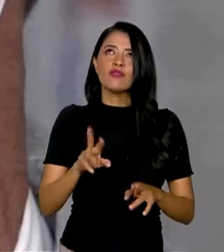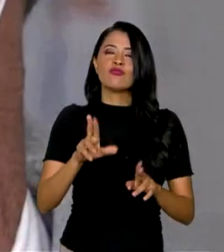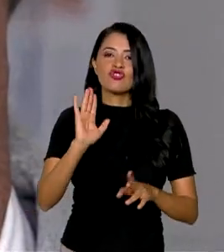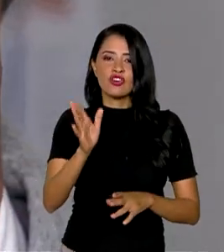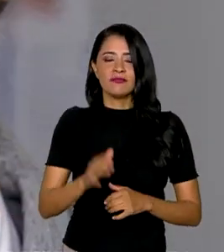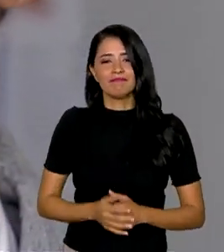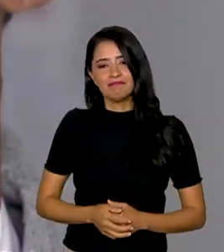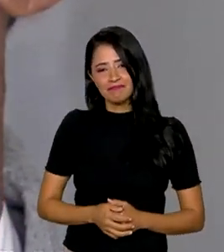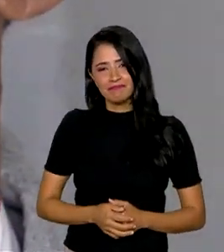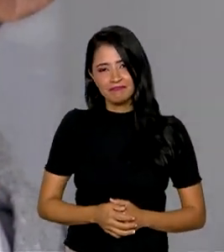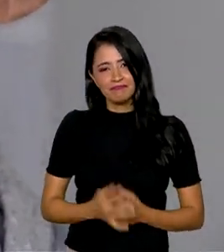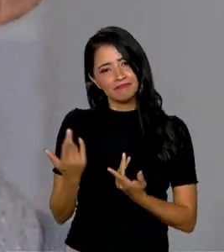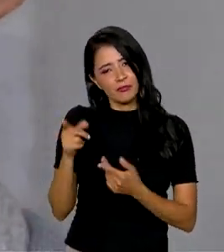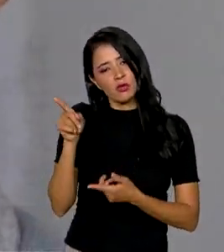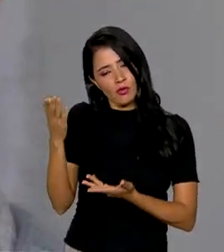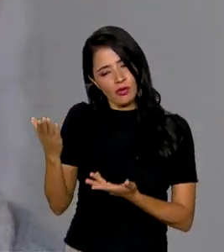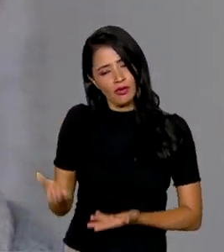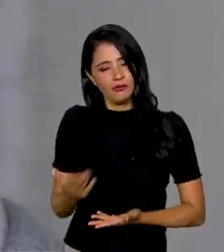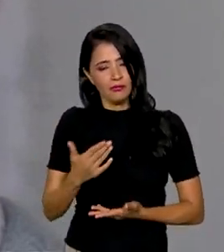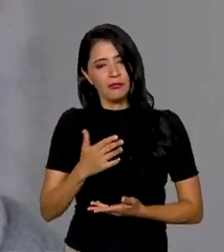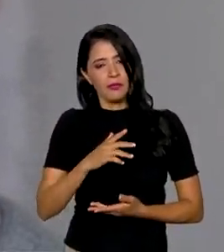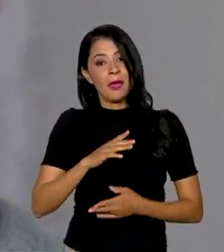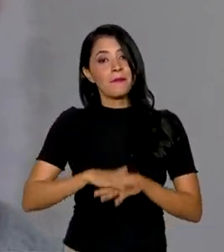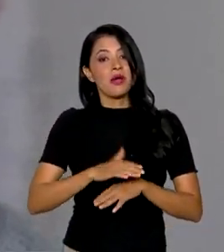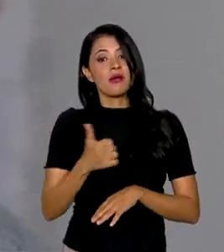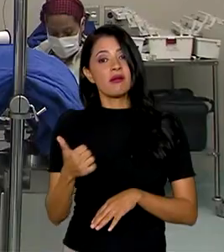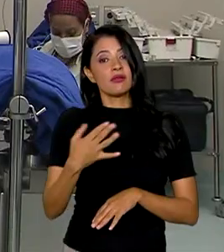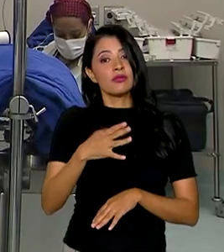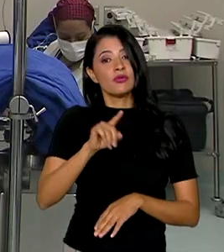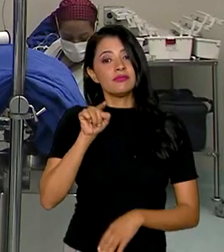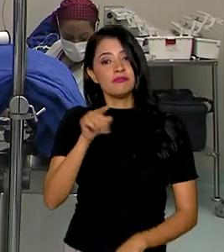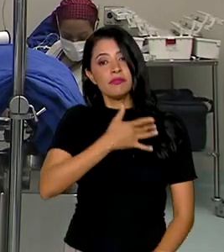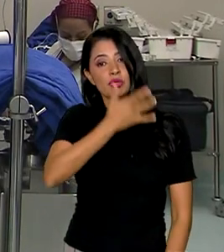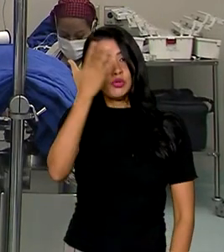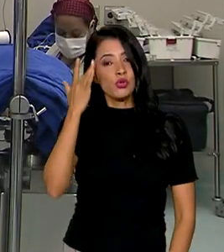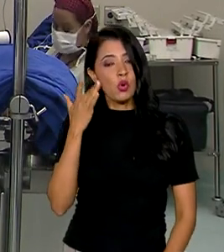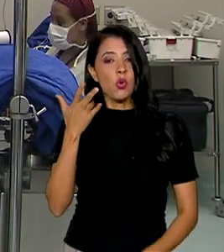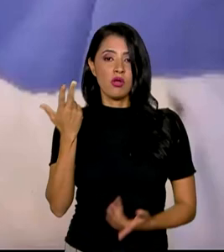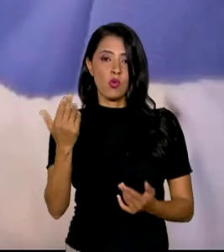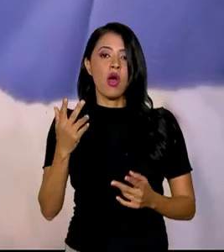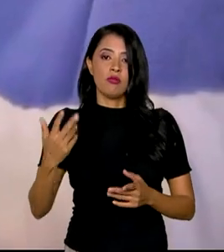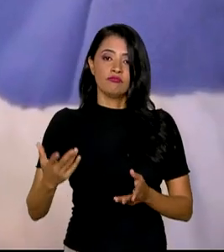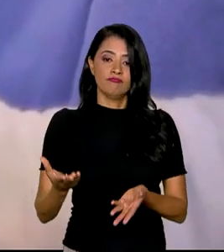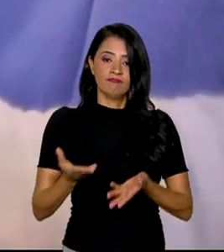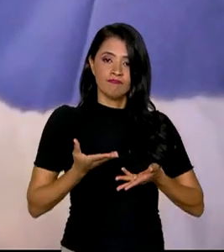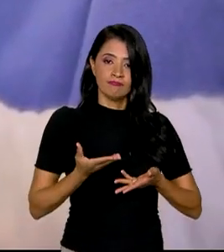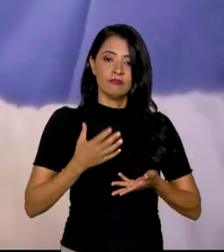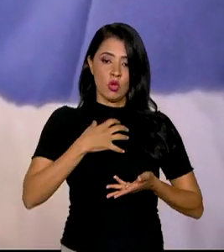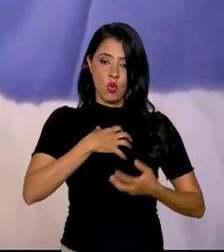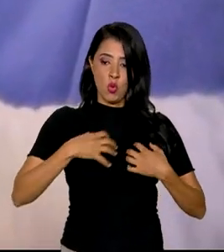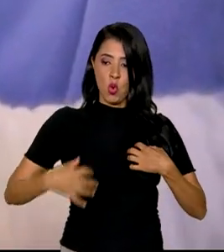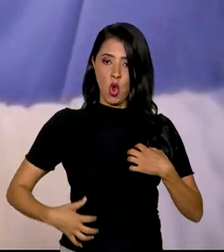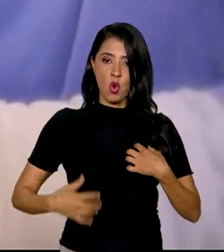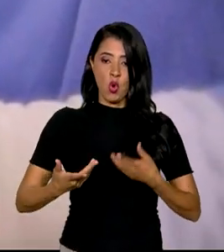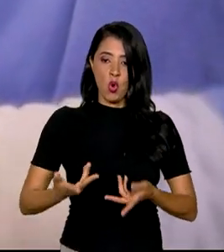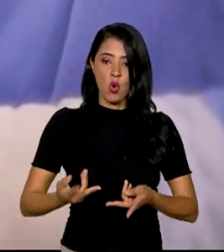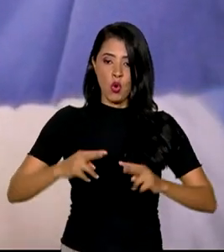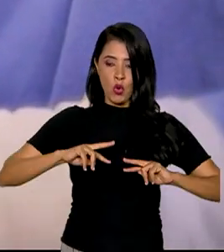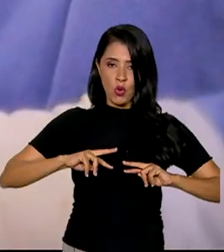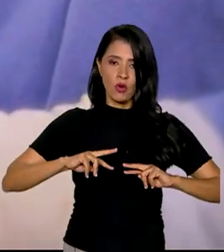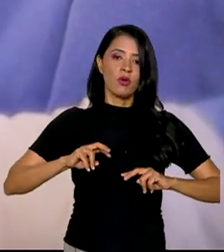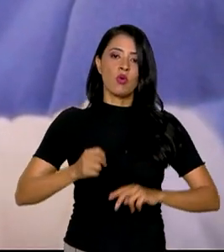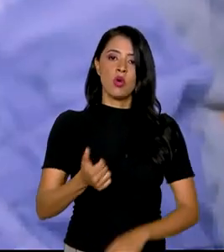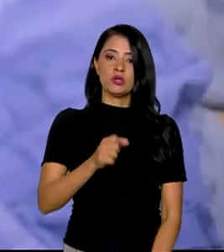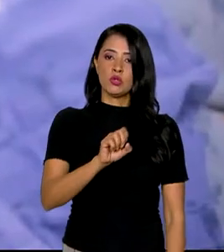né É assim como o Celso mais de 14 mil pessoas receberam este ano um órgão do lado quase